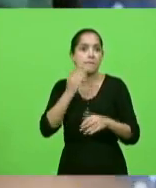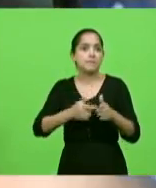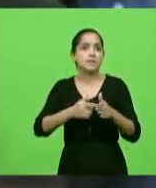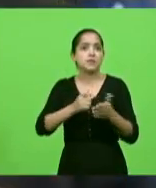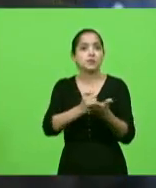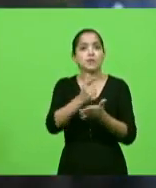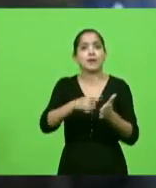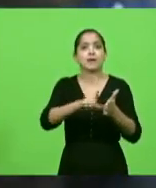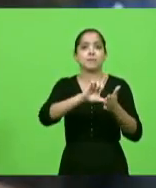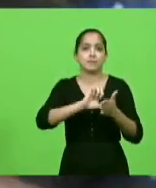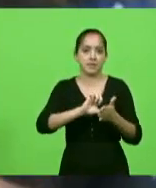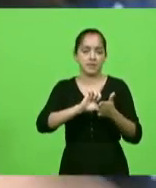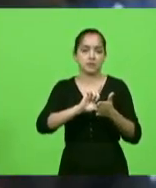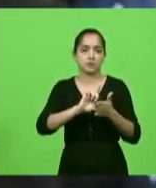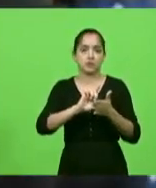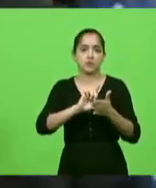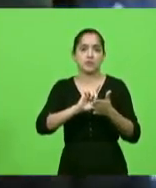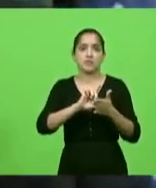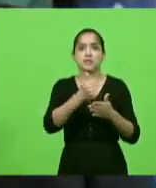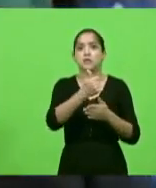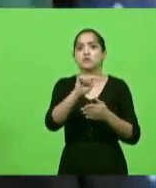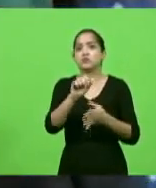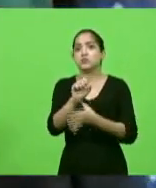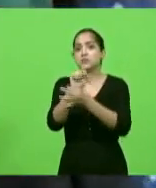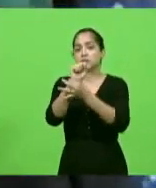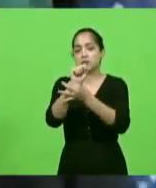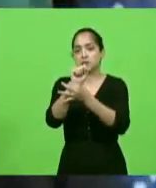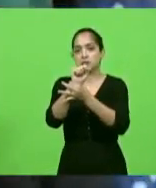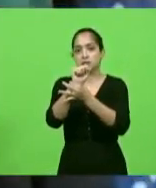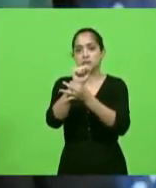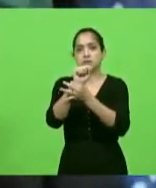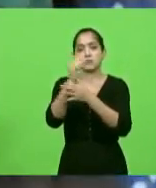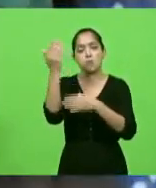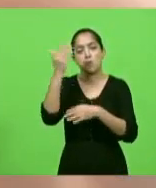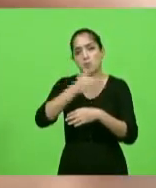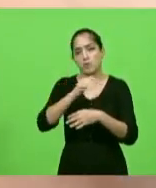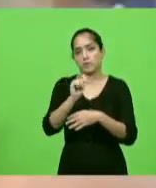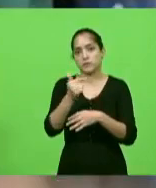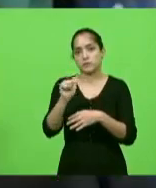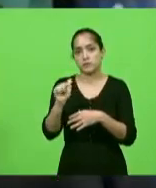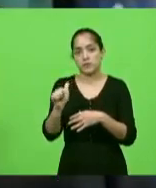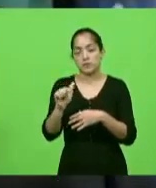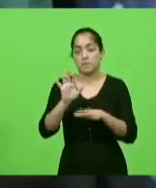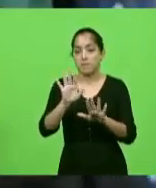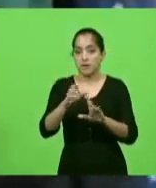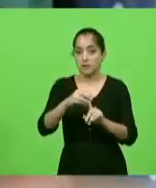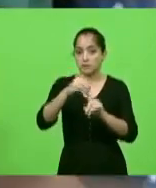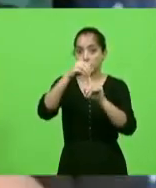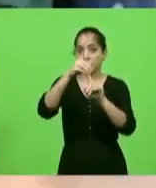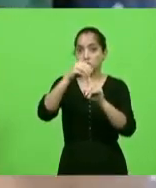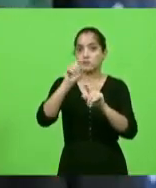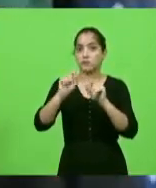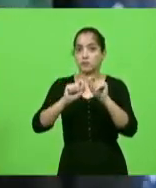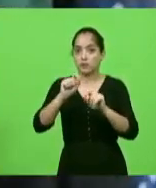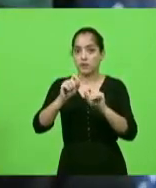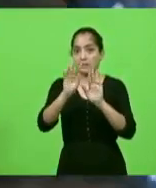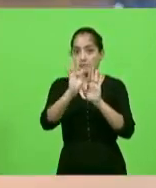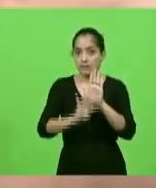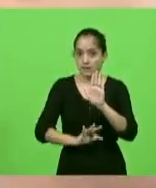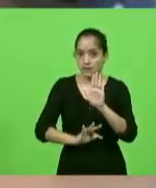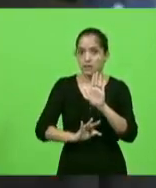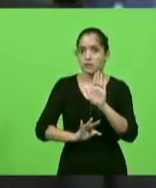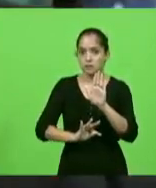antecipado desprovido as garantias contratuais citar a bomba destacar textos